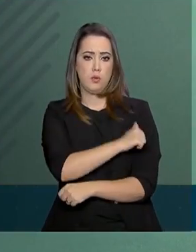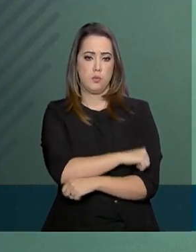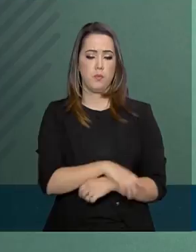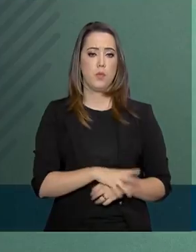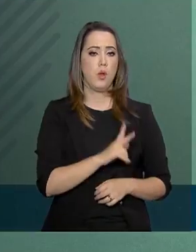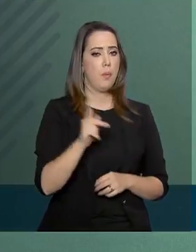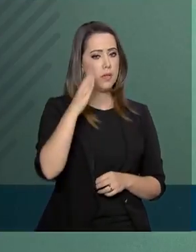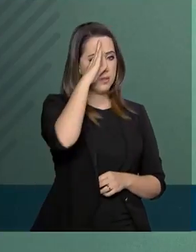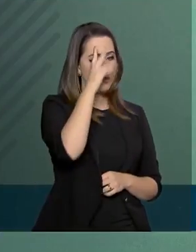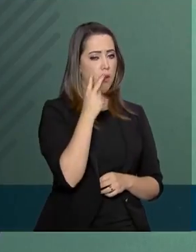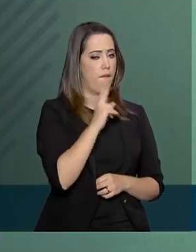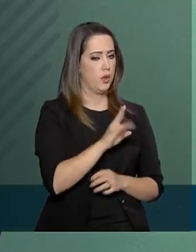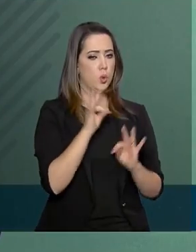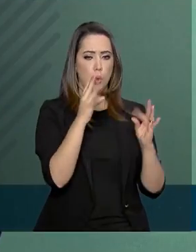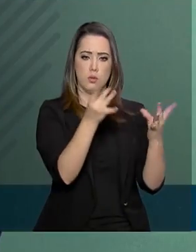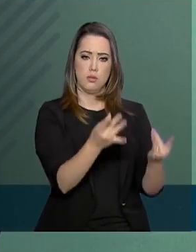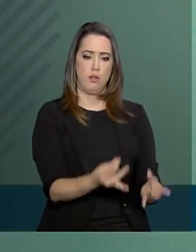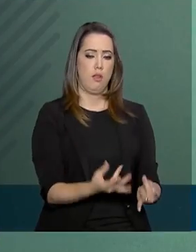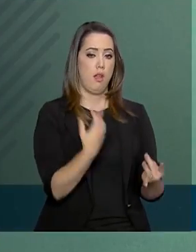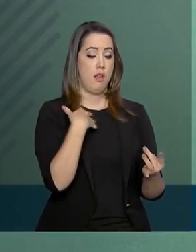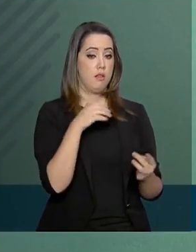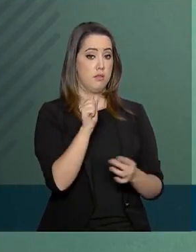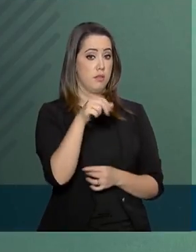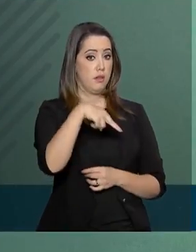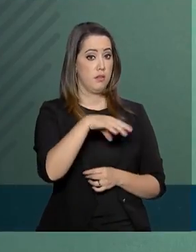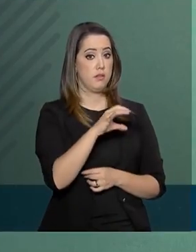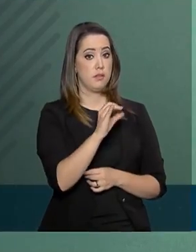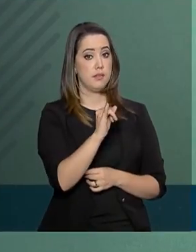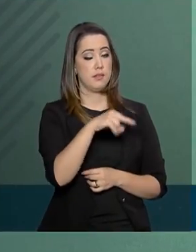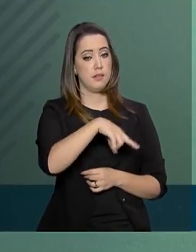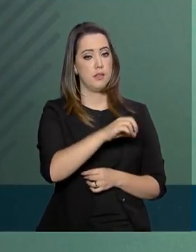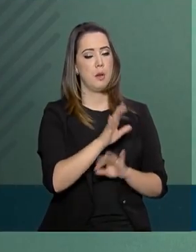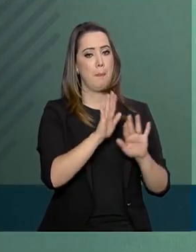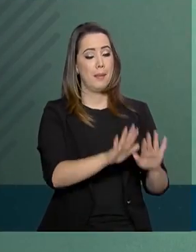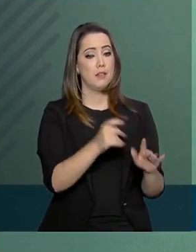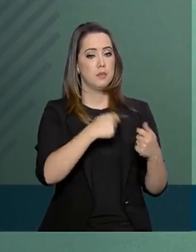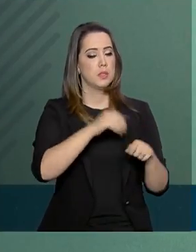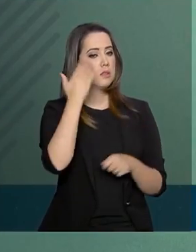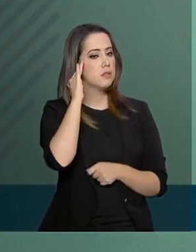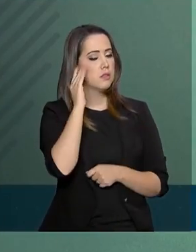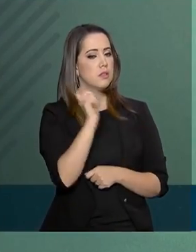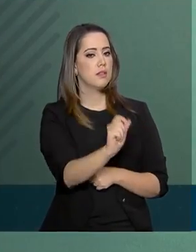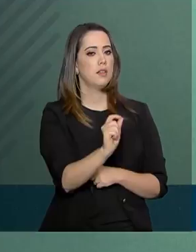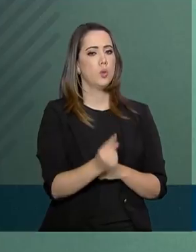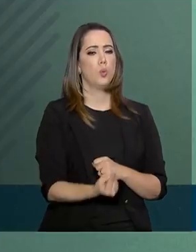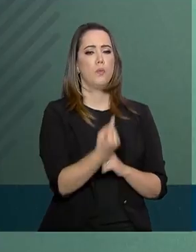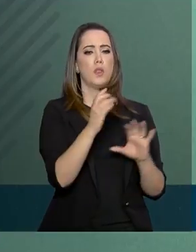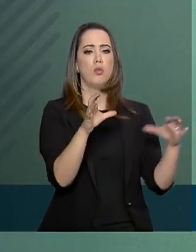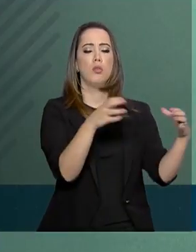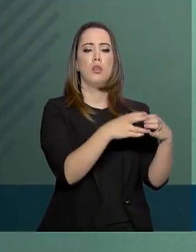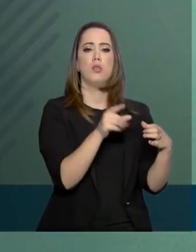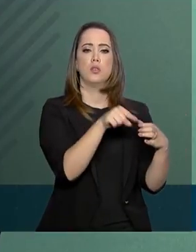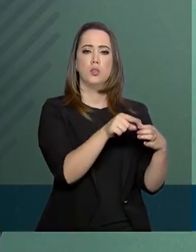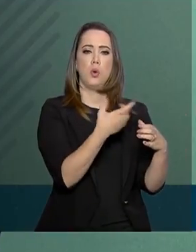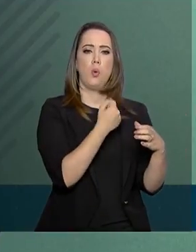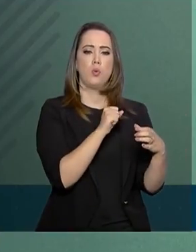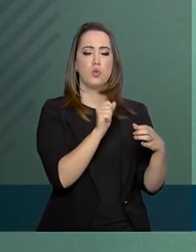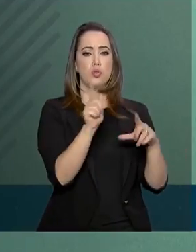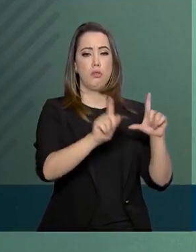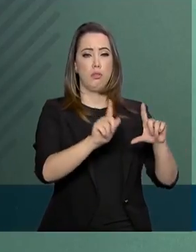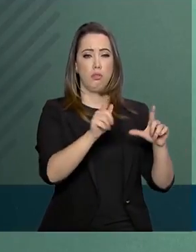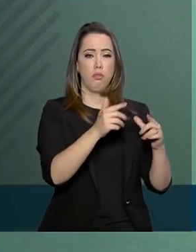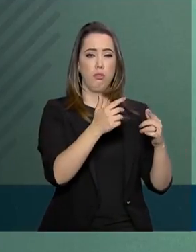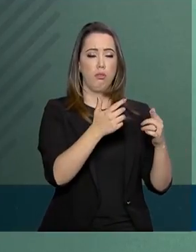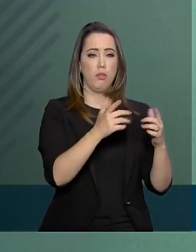relação à cine mas especialmente porque é preciso compreender que uma agência difusora de